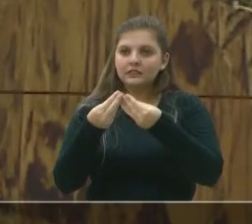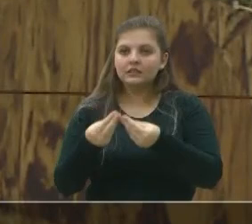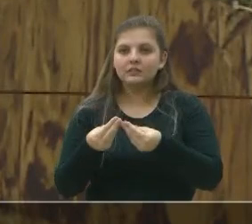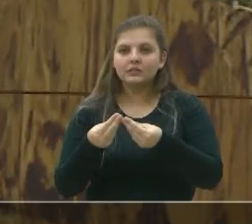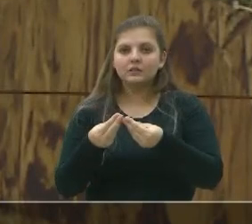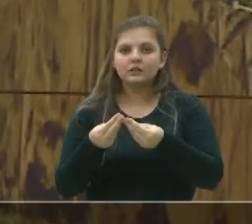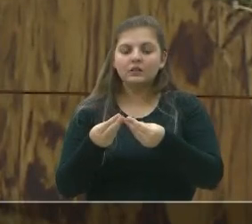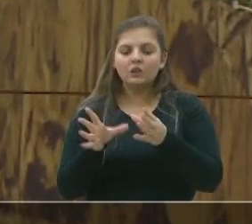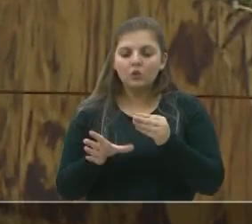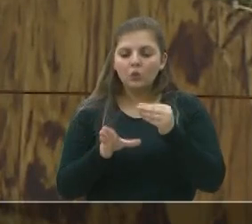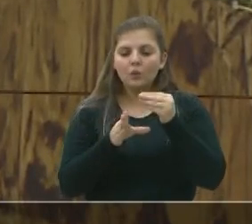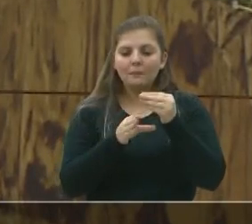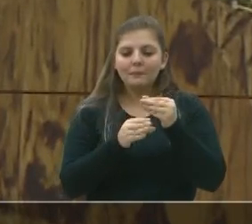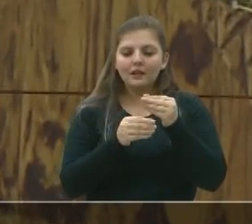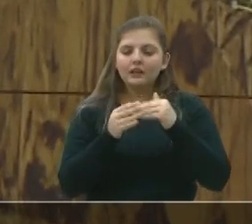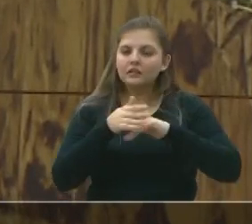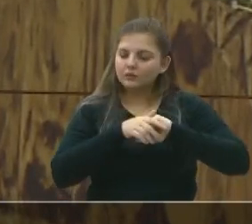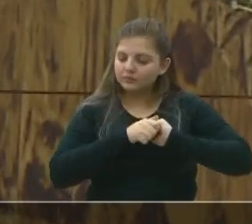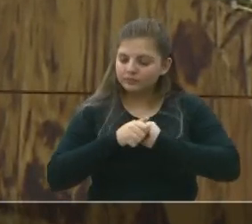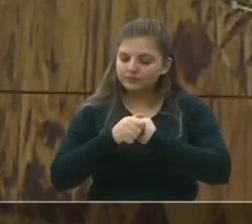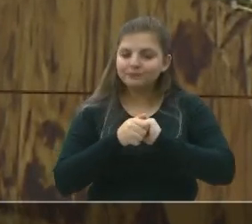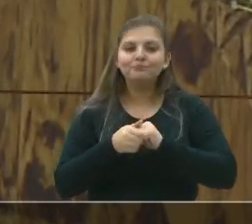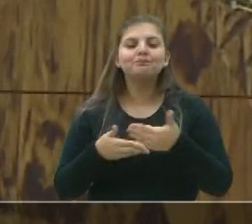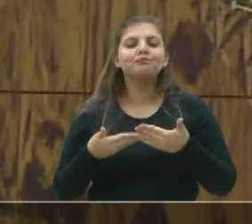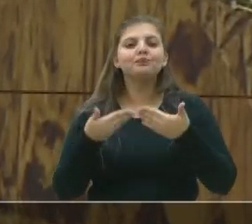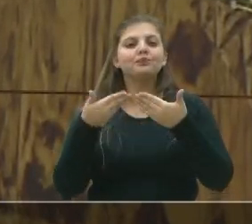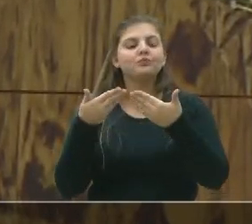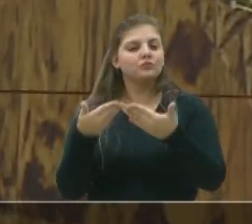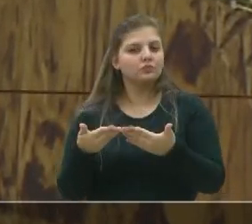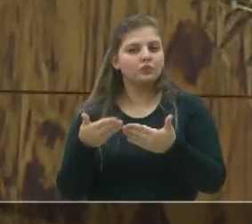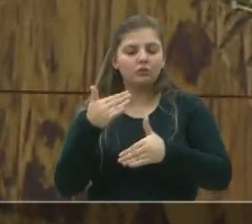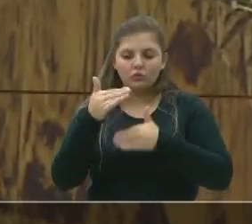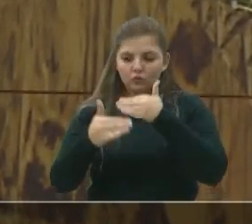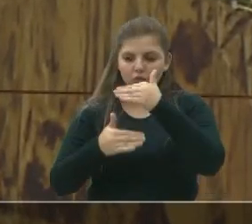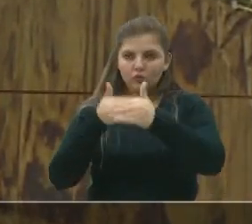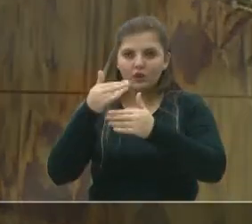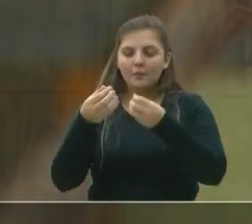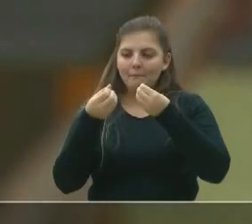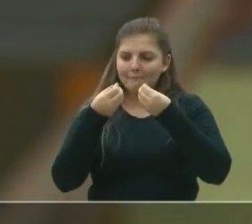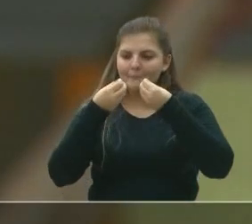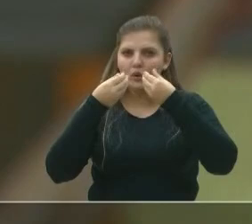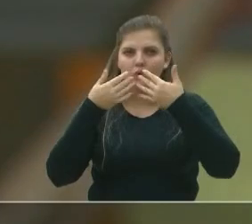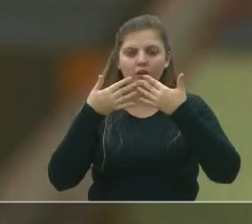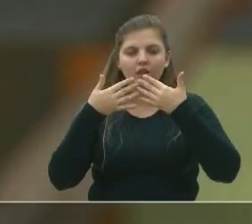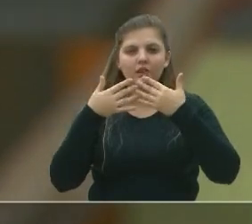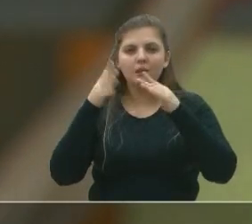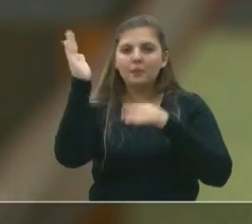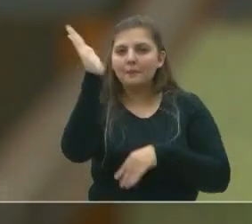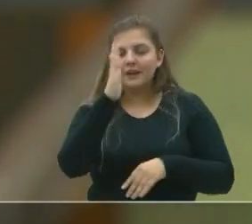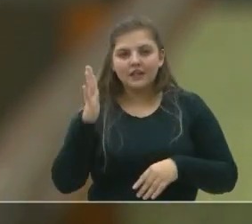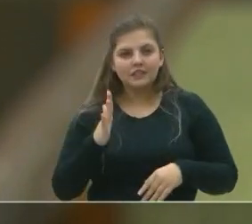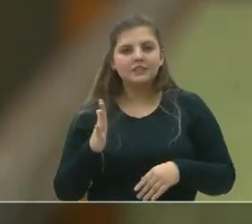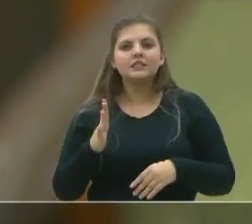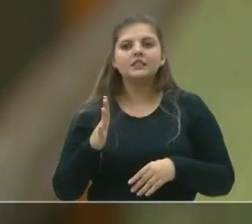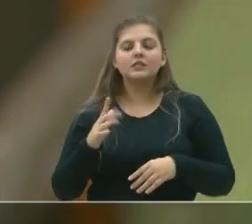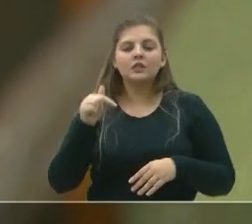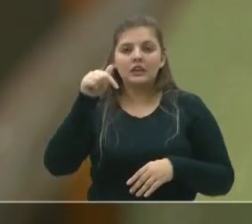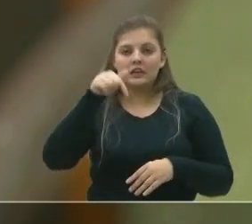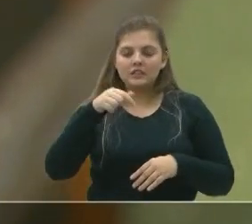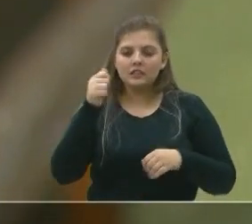prosperidade completa. Favorecei com os efeitos contínuos da vossa bondade o Brasil,